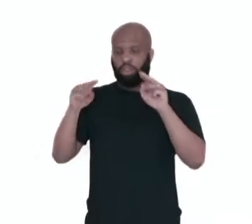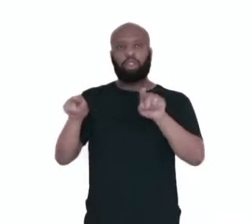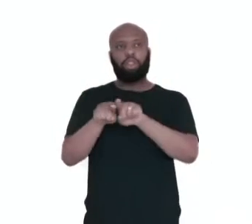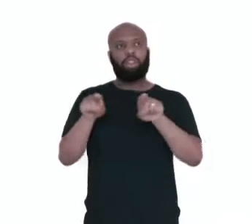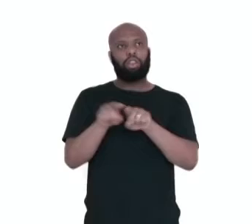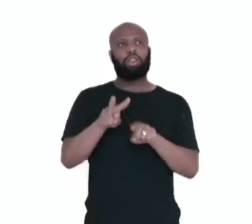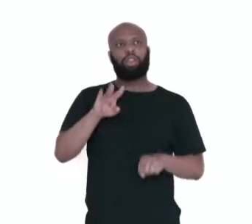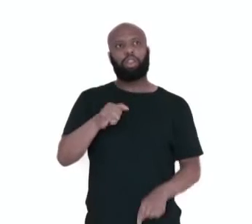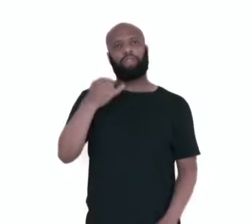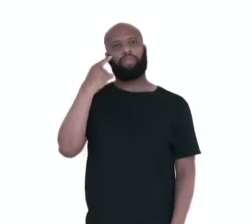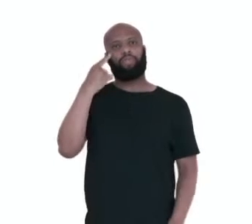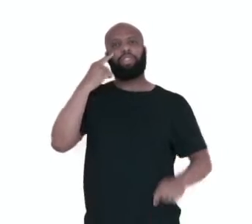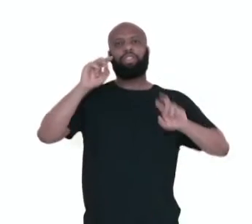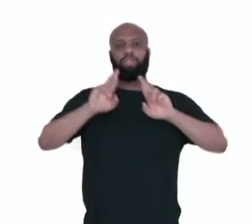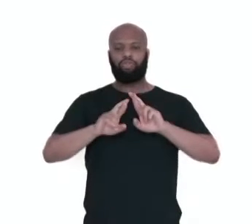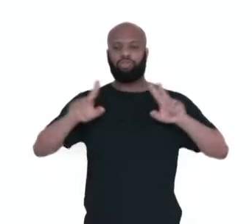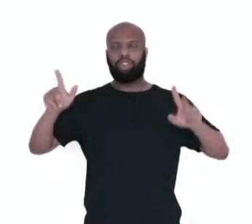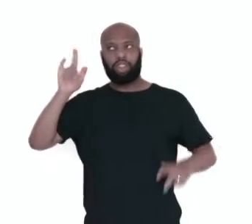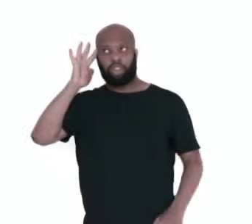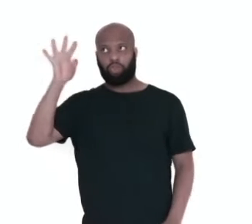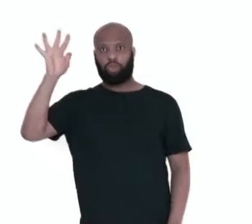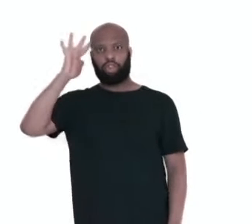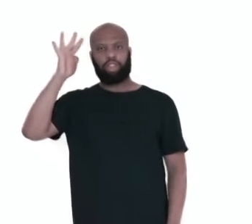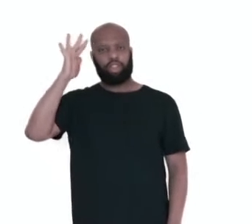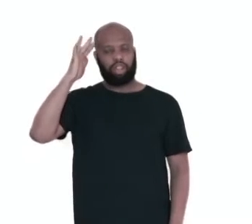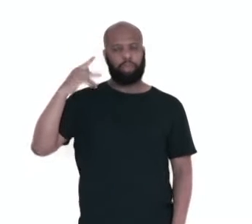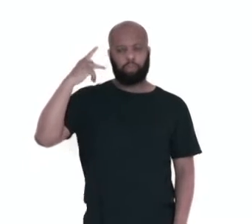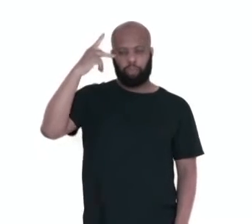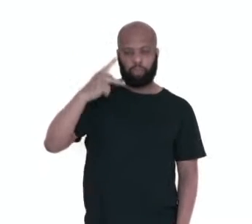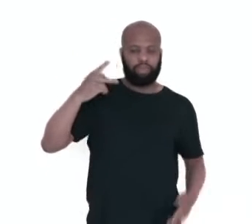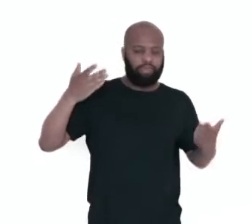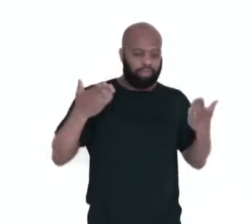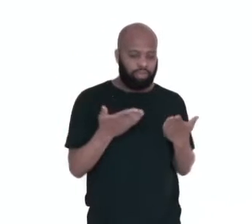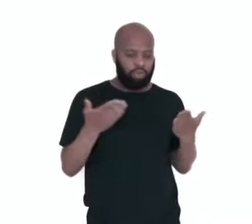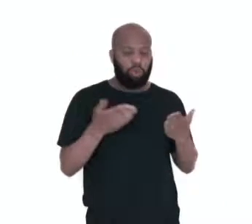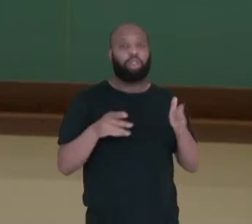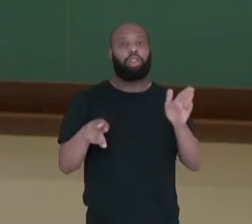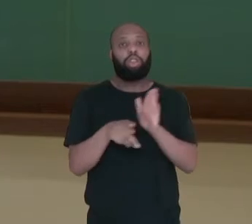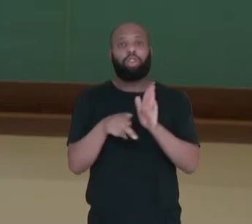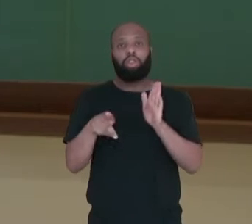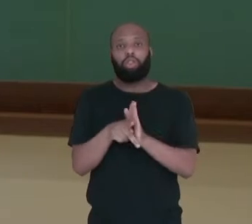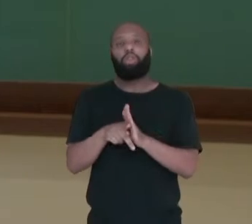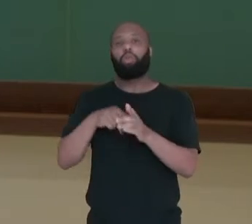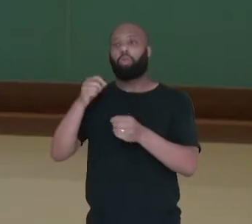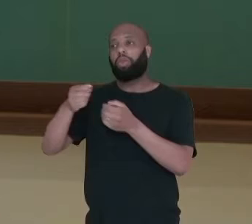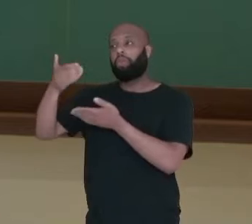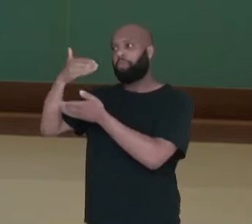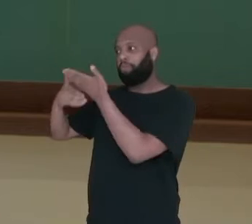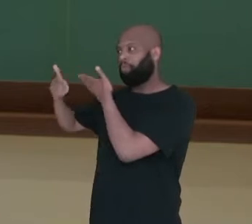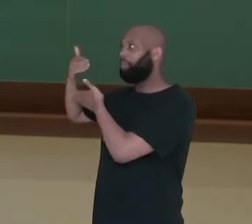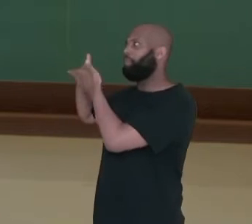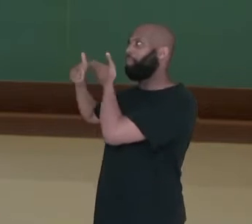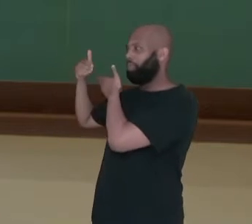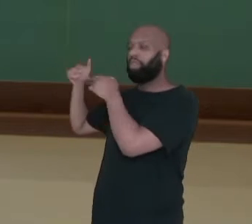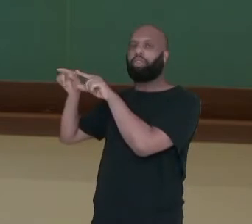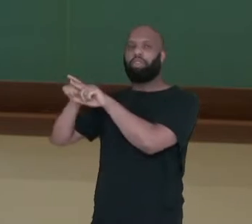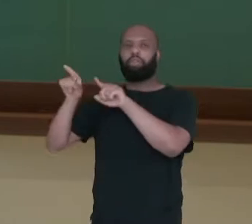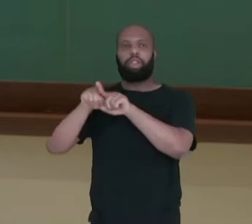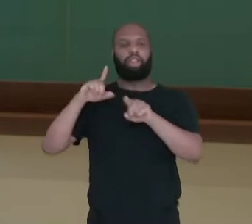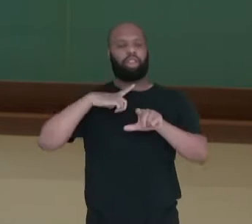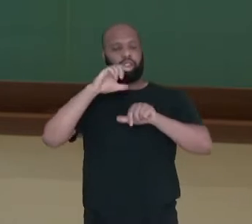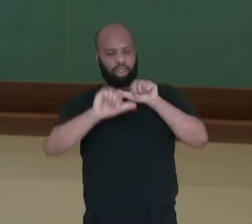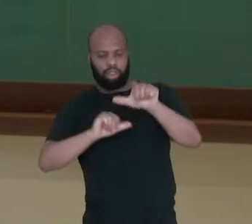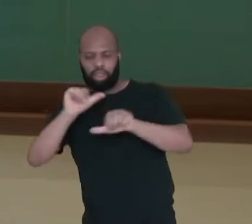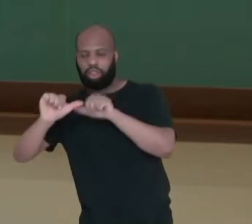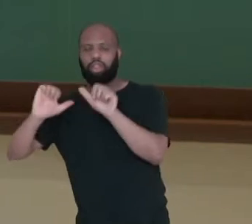como diferenciar a teoria política clássica da teoria política moderna, algumas